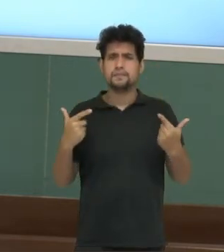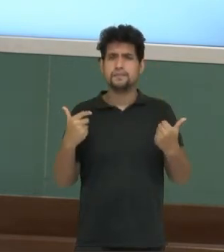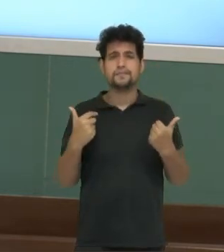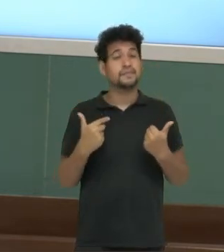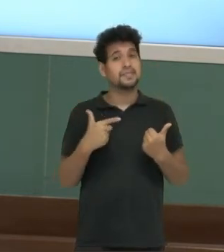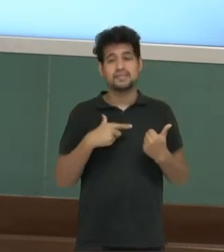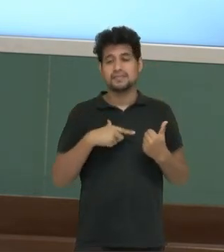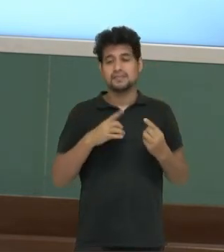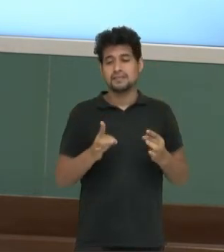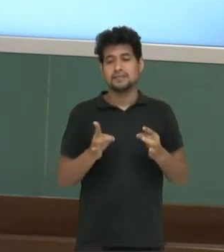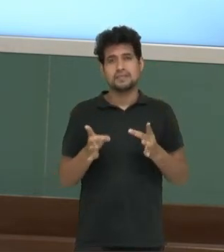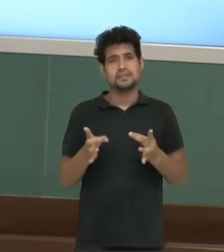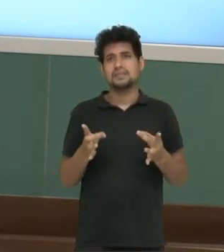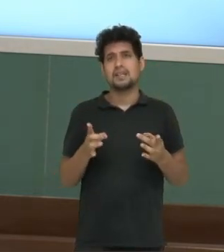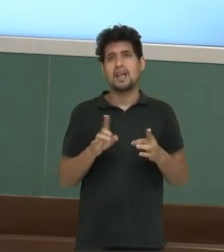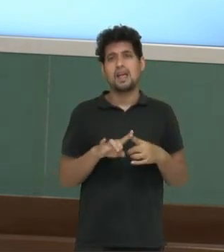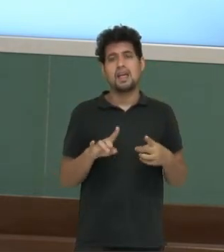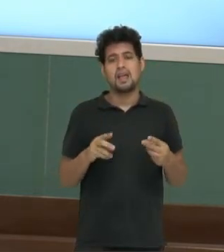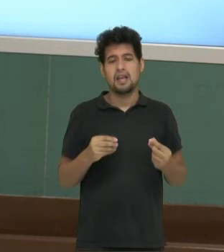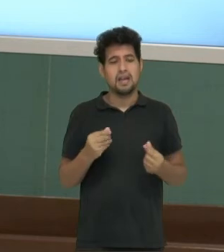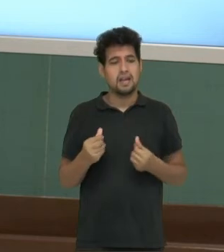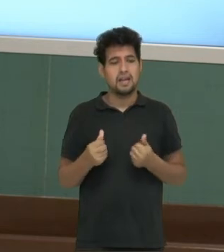não liberam